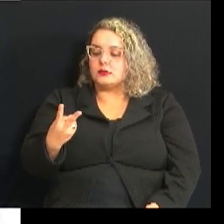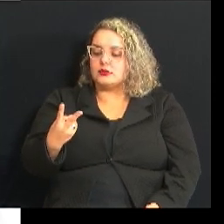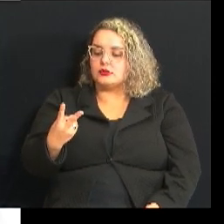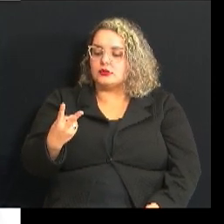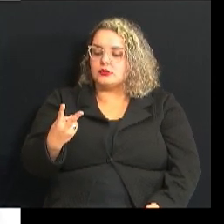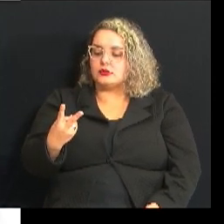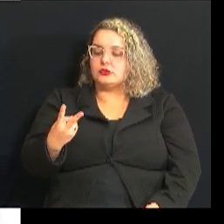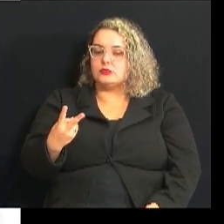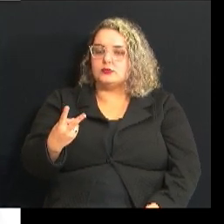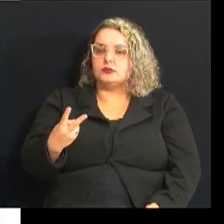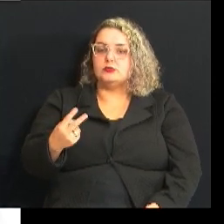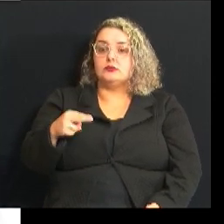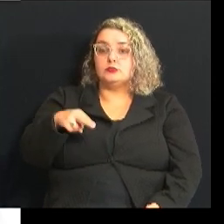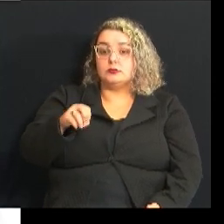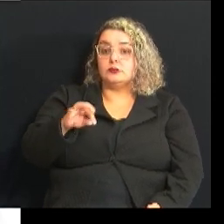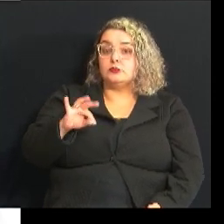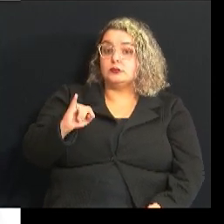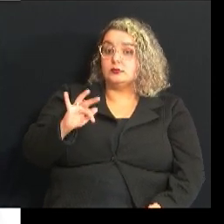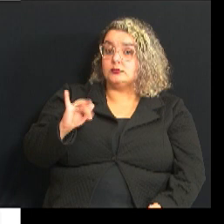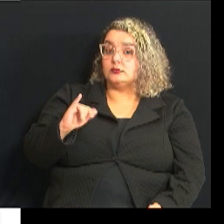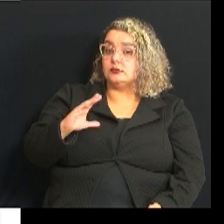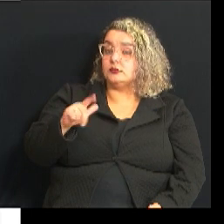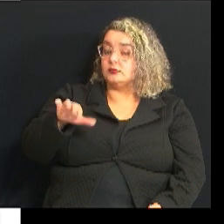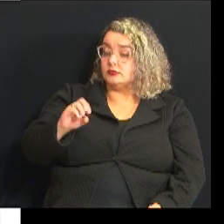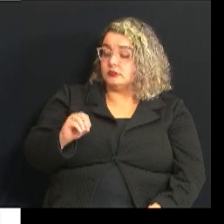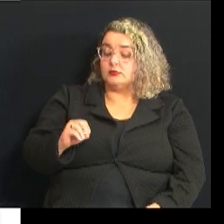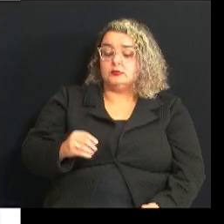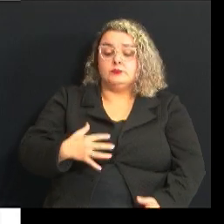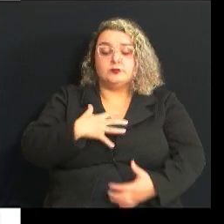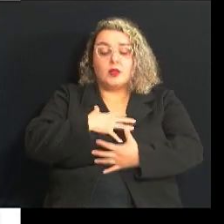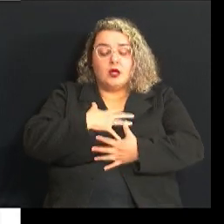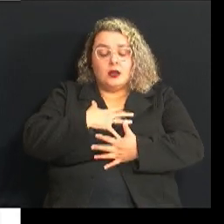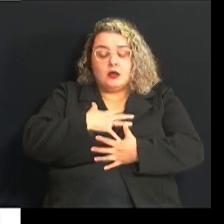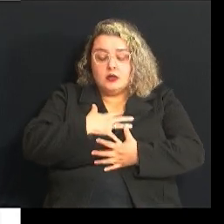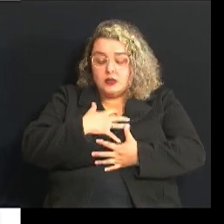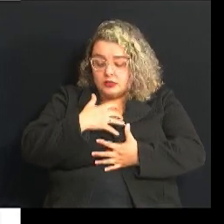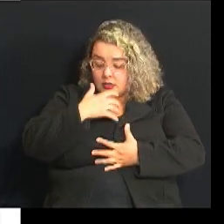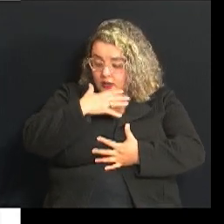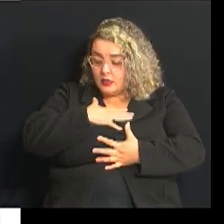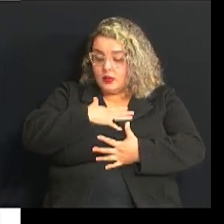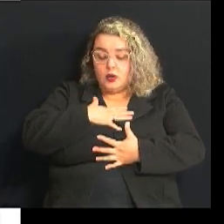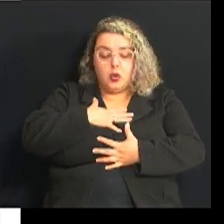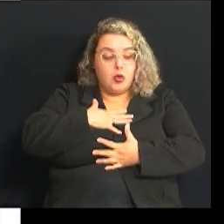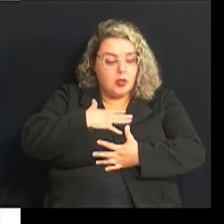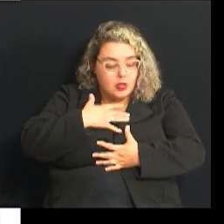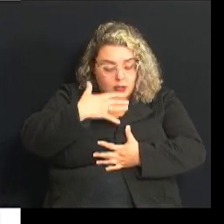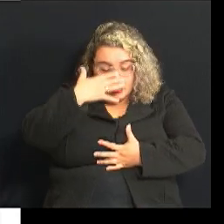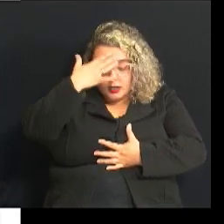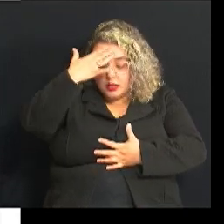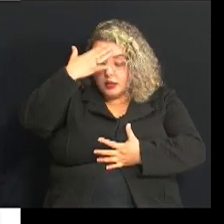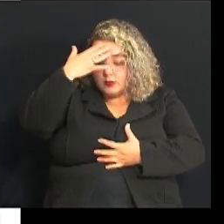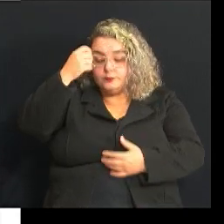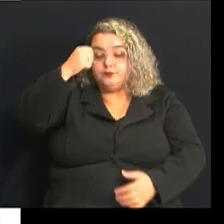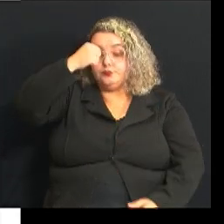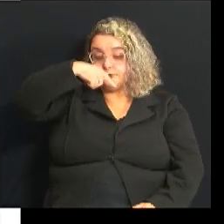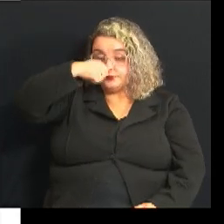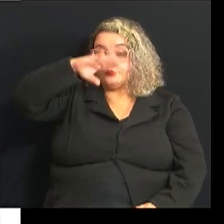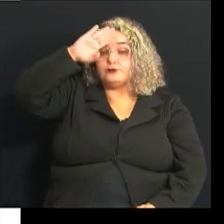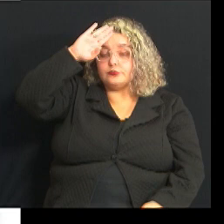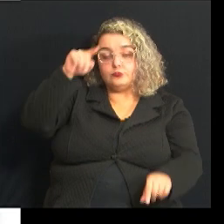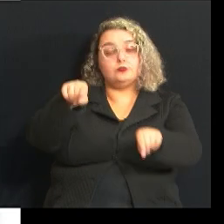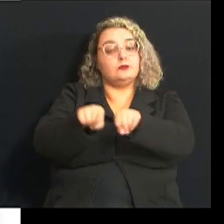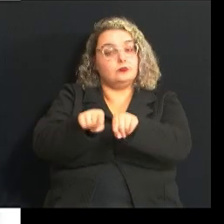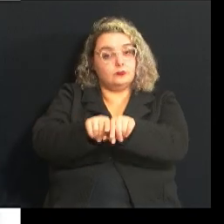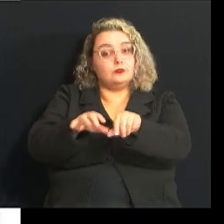3.142 notificações de síndrome respiratória aguda grave, síndrome gripal, e aí, nesse caso, também entra a Covid. Não são